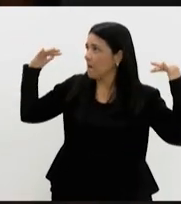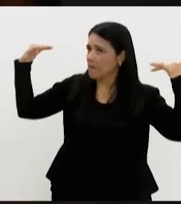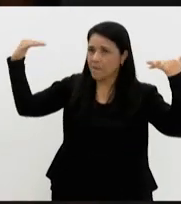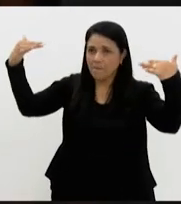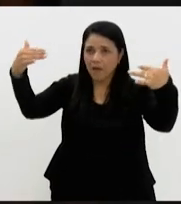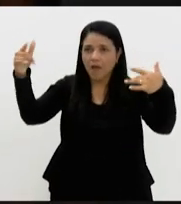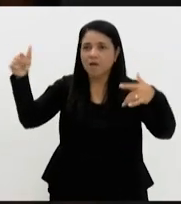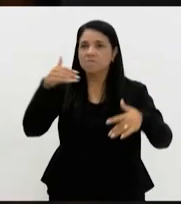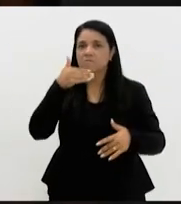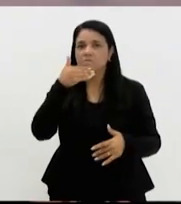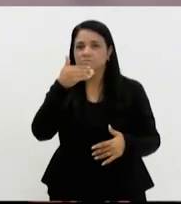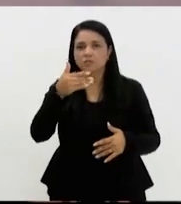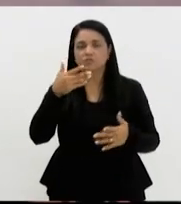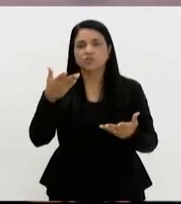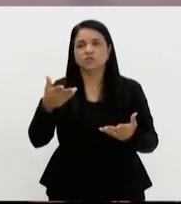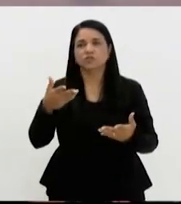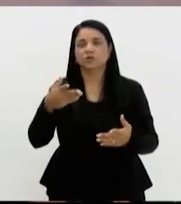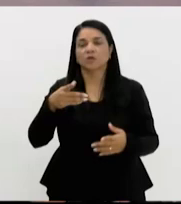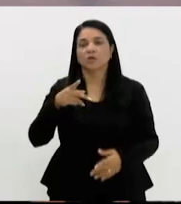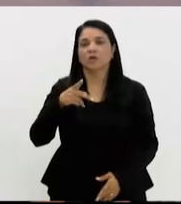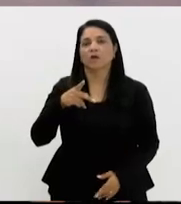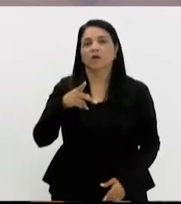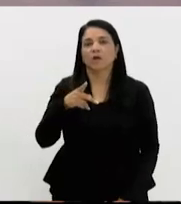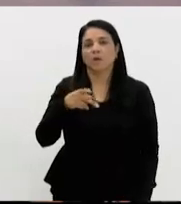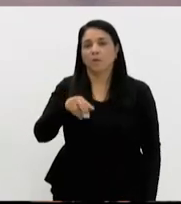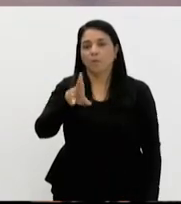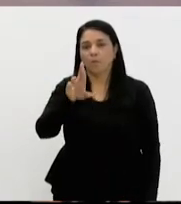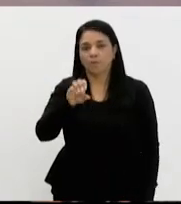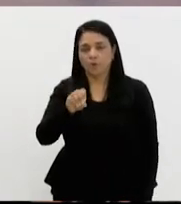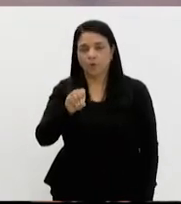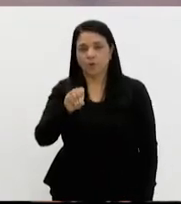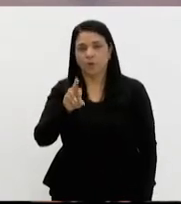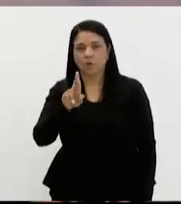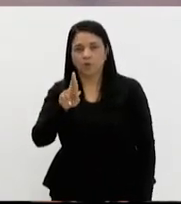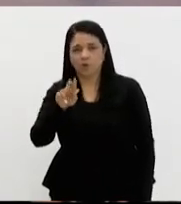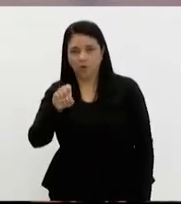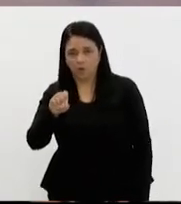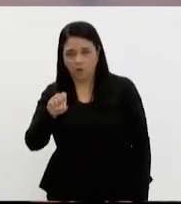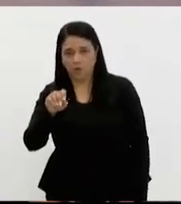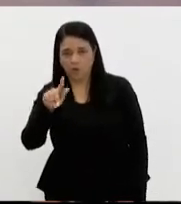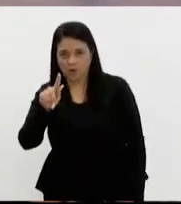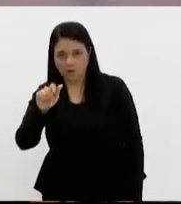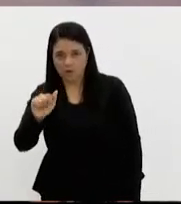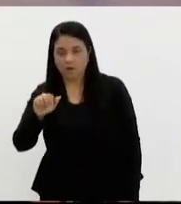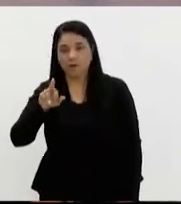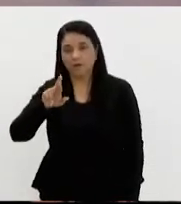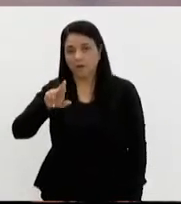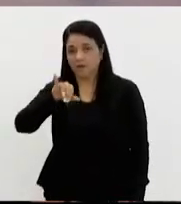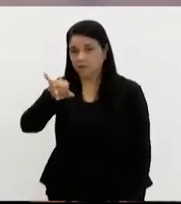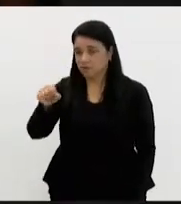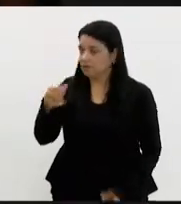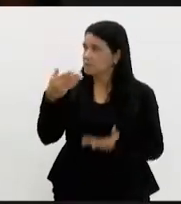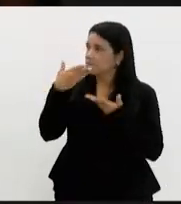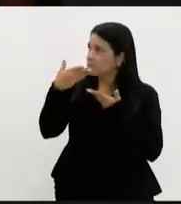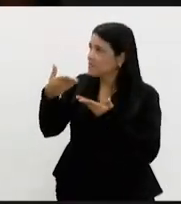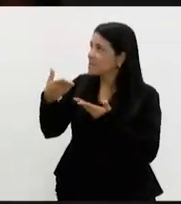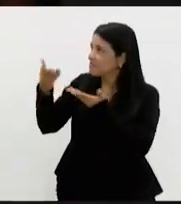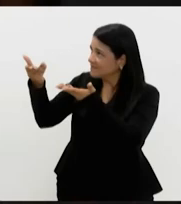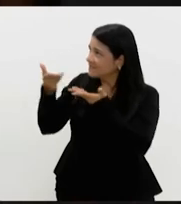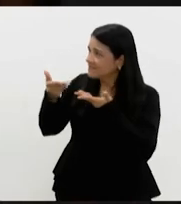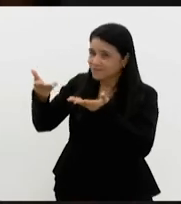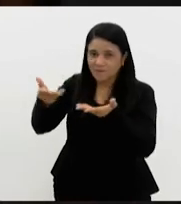pelo Prorroga TJRJ. Sejam bem-vindos a essa casa. O povo é sempre